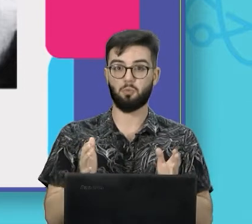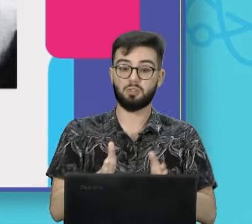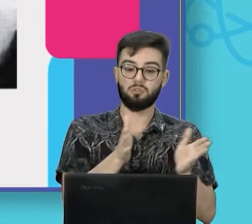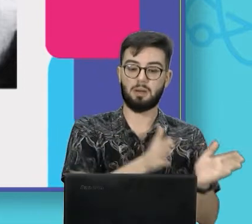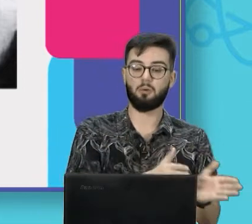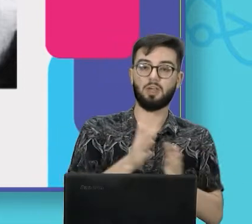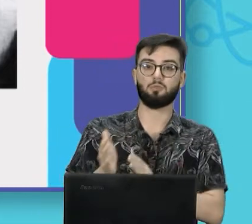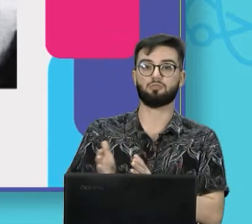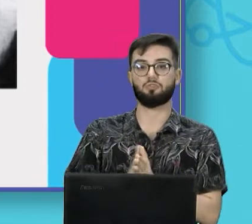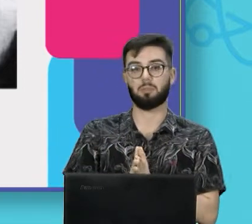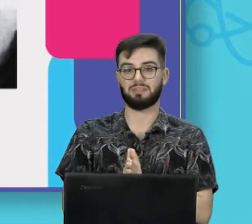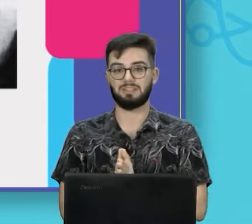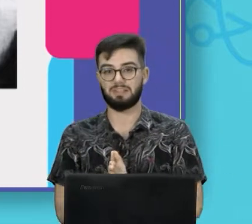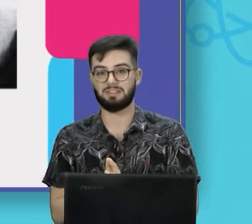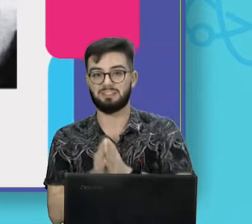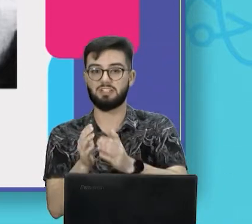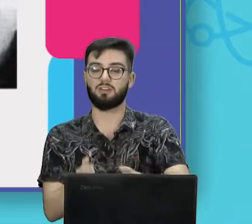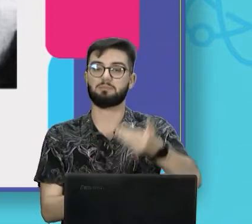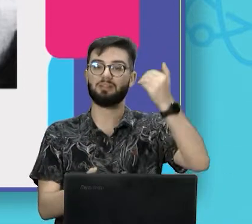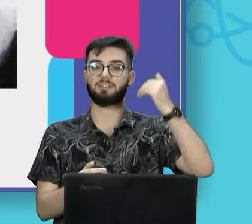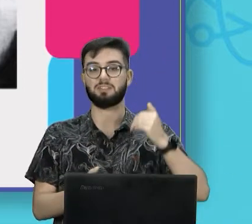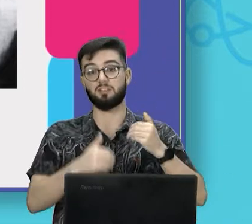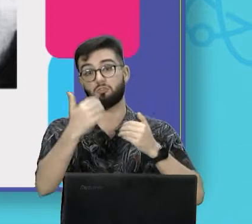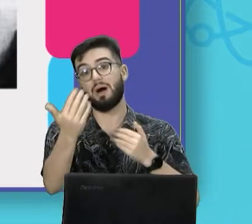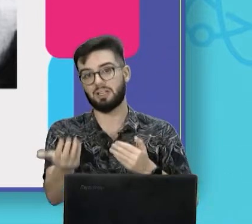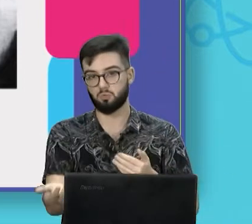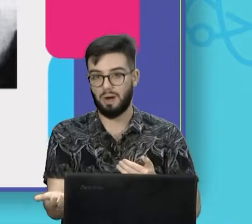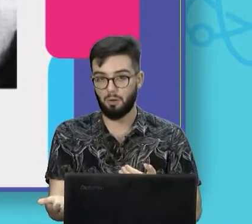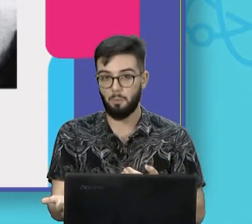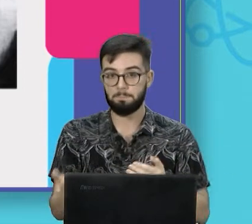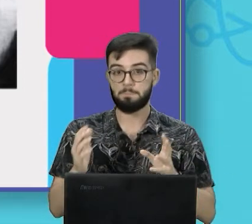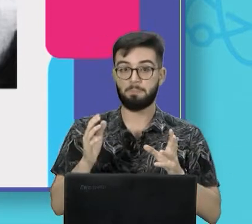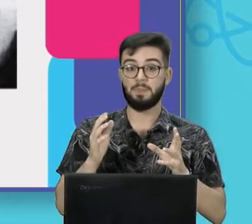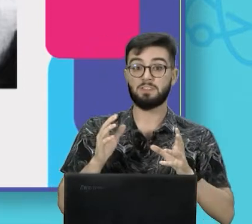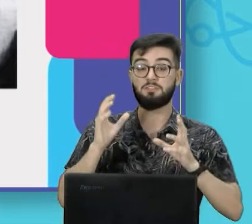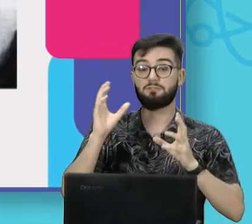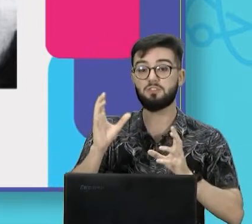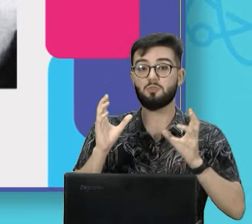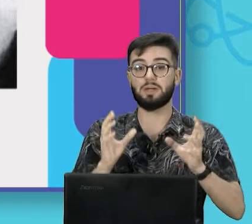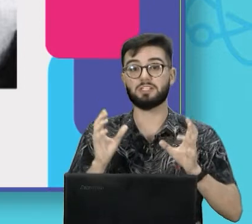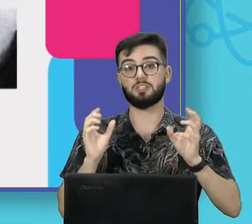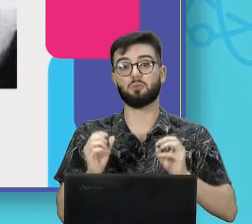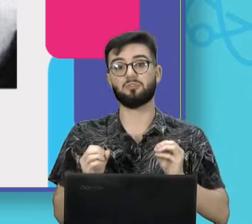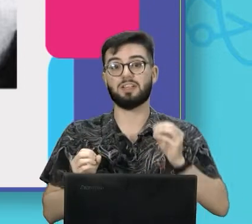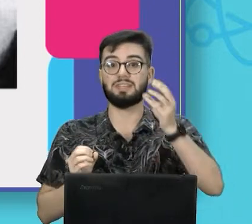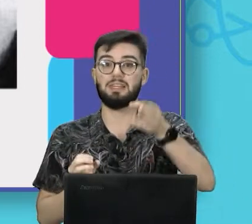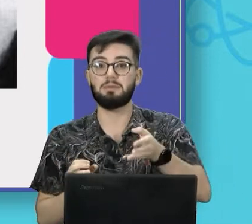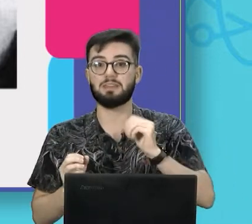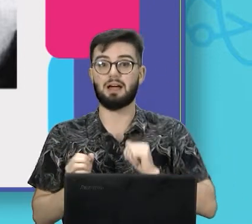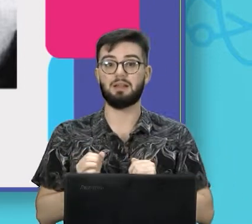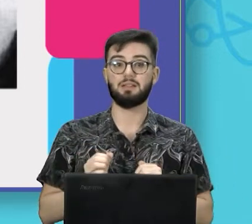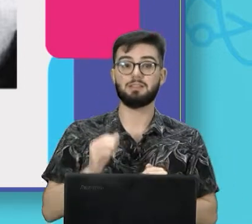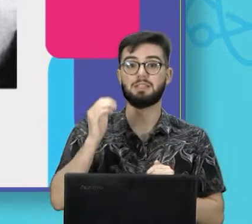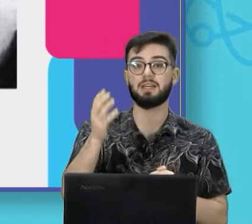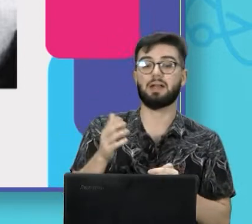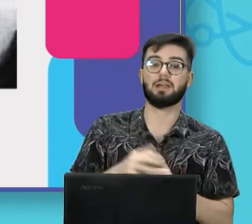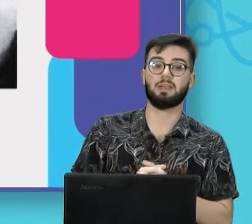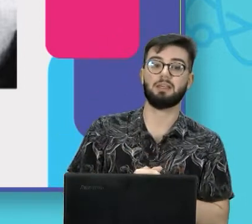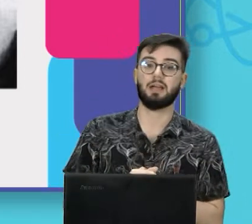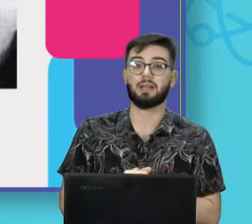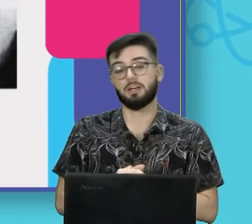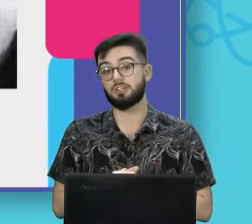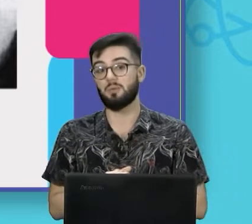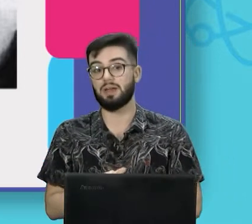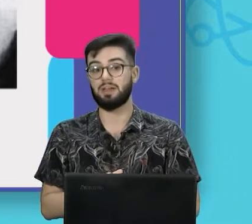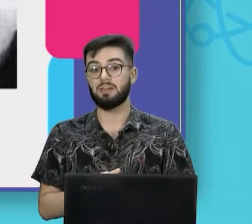provas do Enem quando se aborda a Constituição Brasileira sejam as mais antigas ou atual dificilmente a gente consegue delimitar de